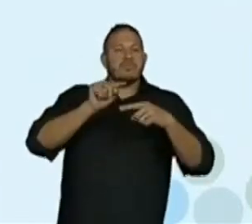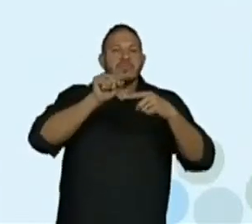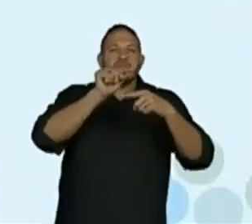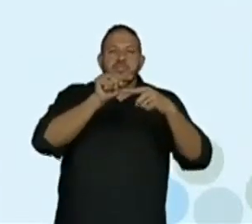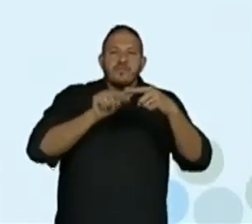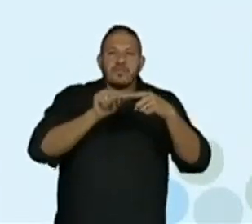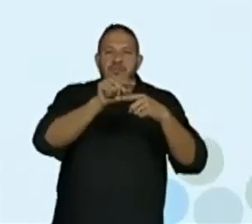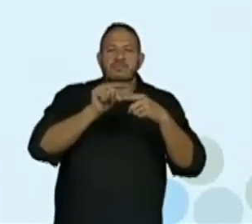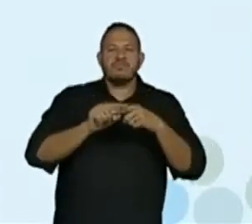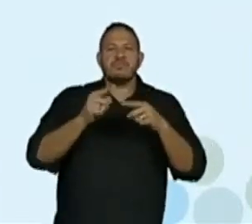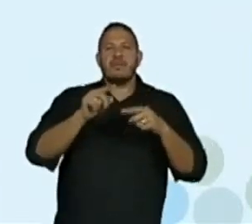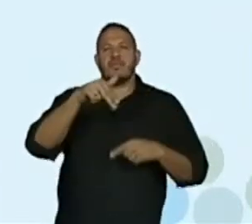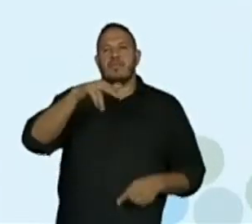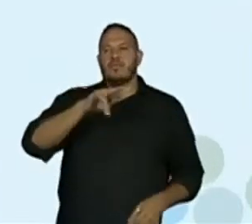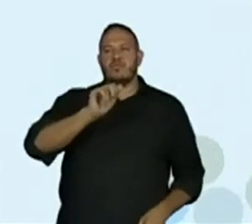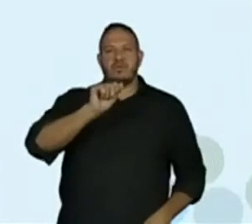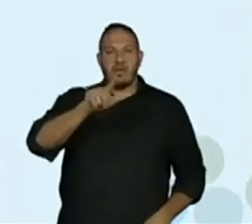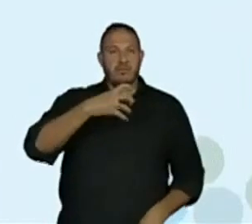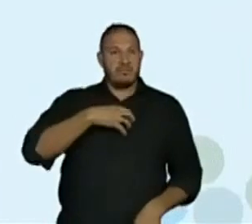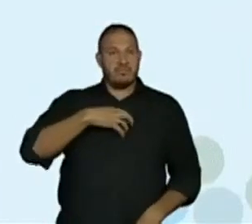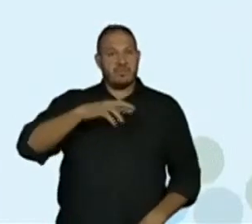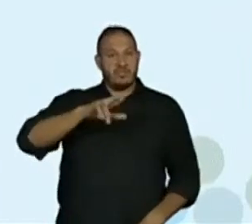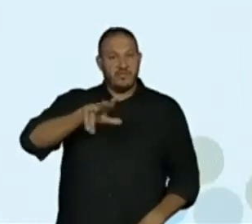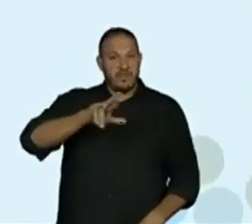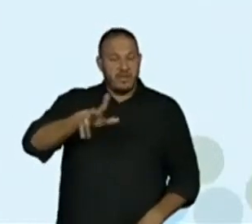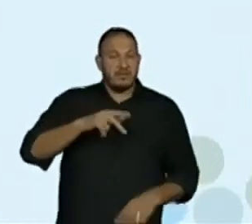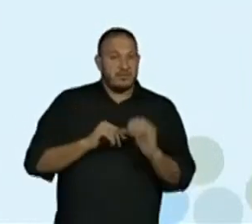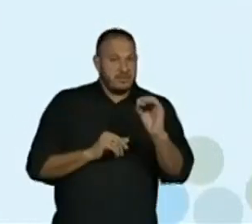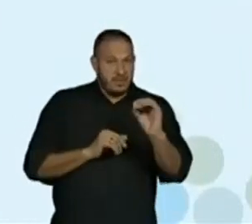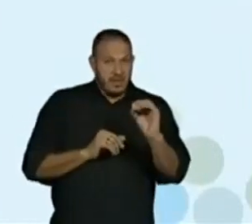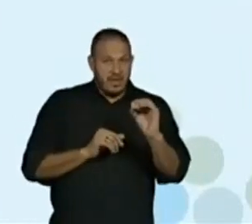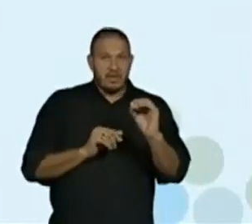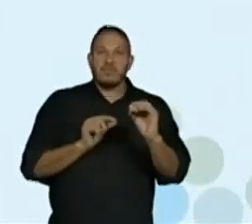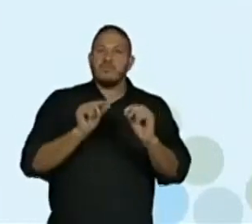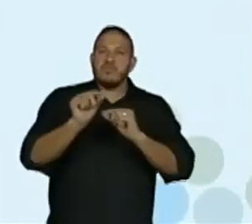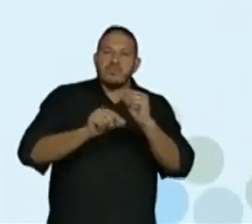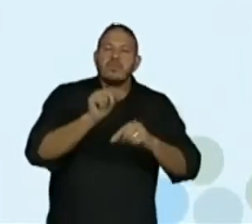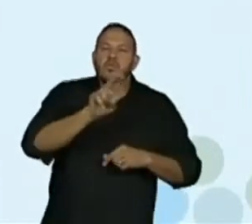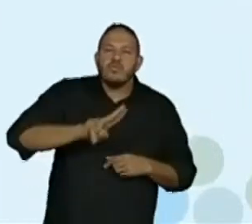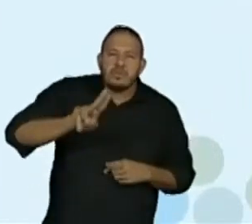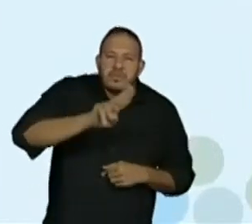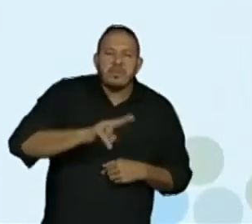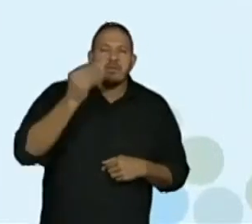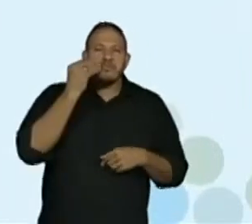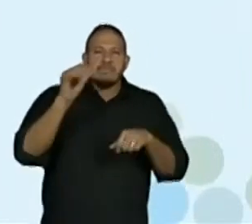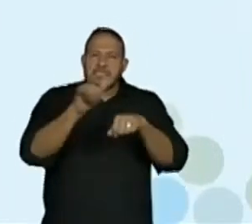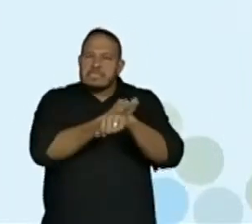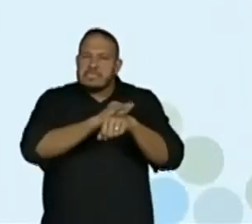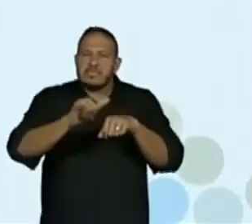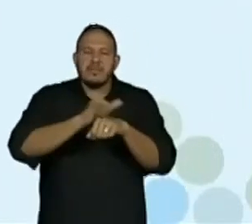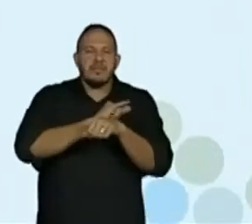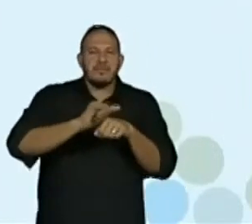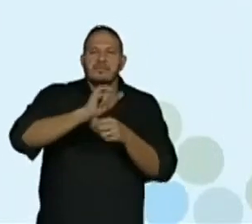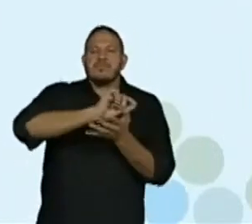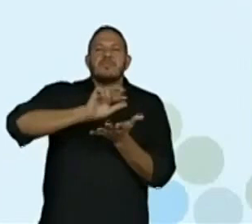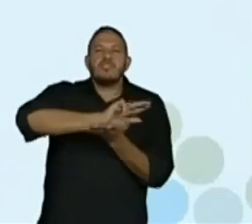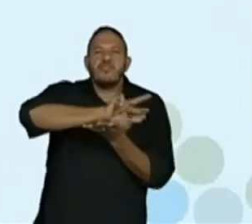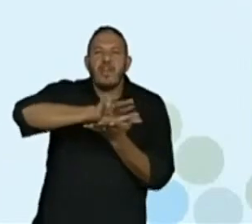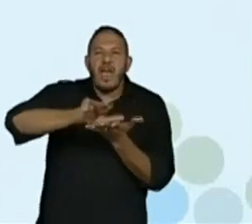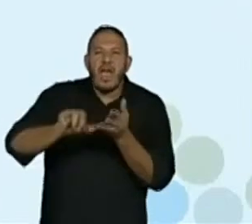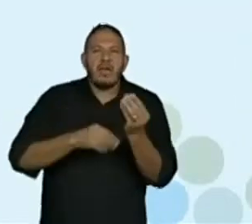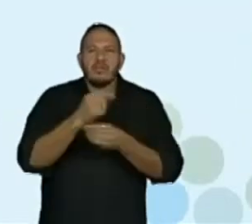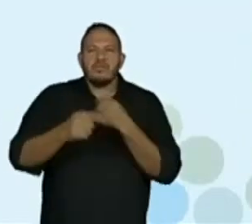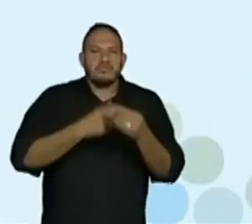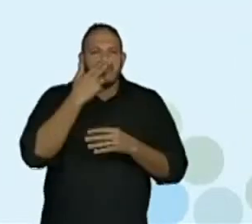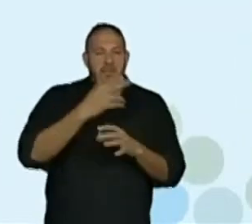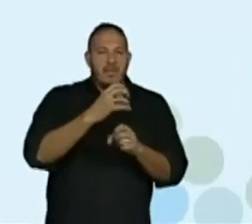divisor natural e diferente de zero, utilizando estratégias diversas, como cálculo